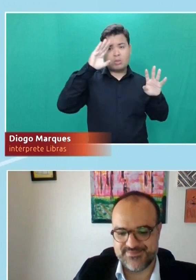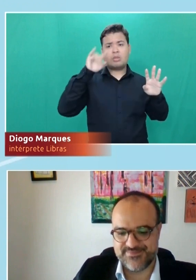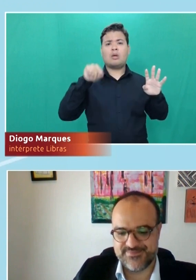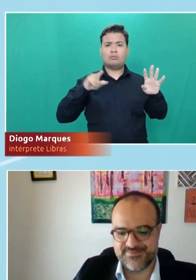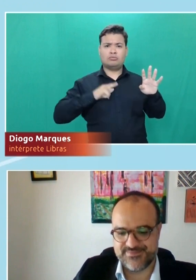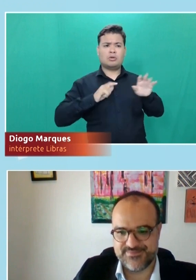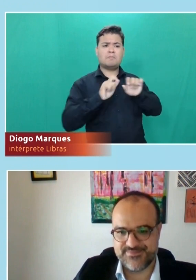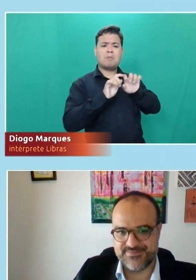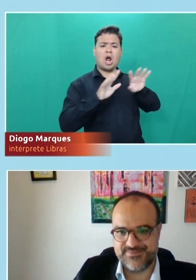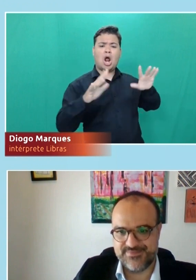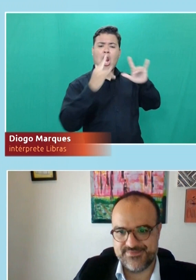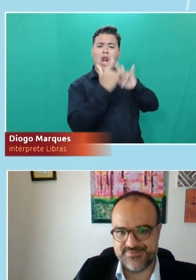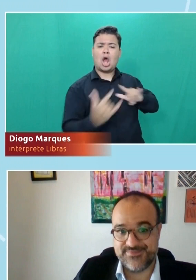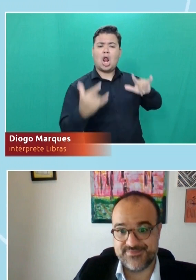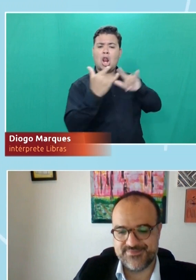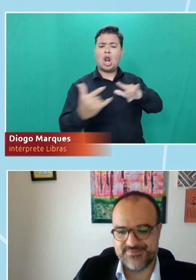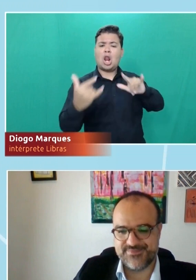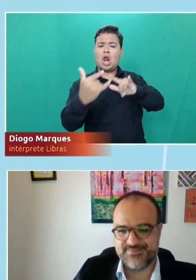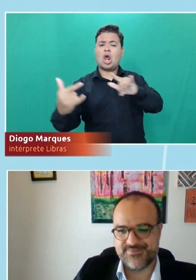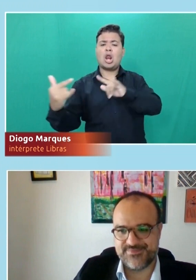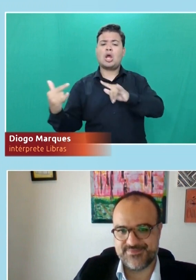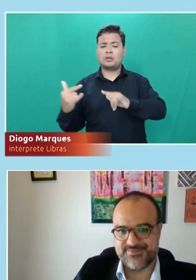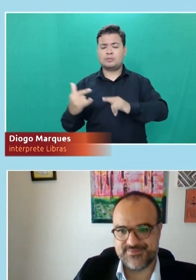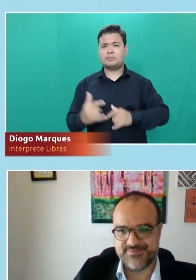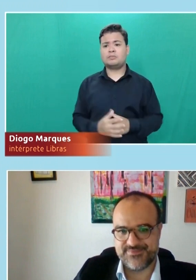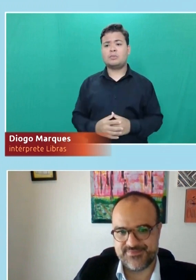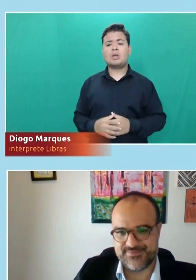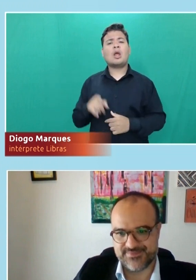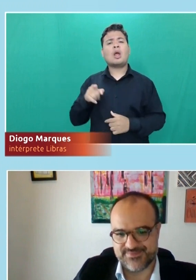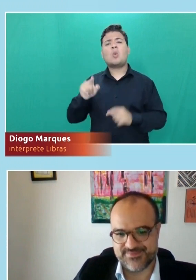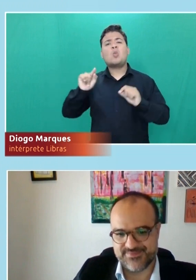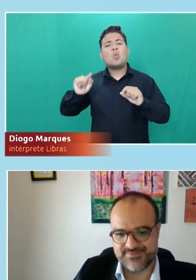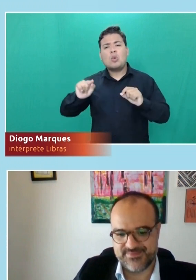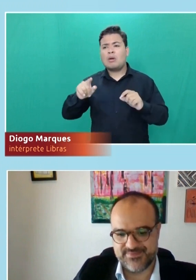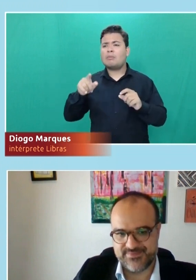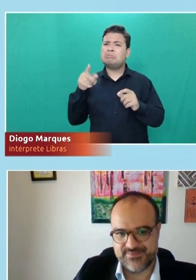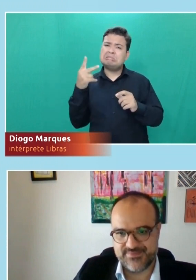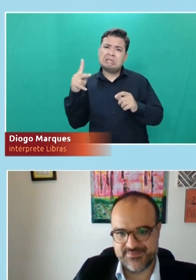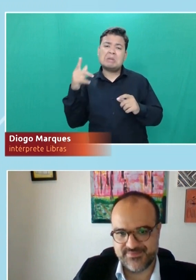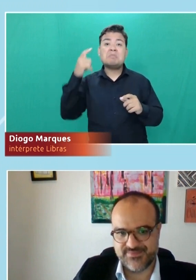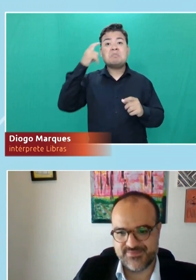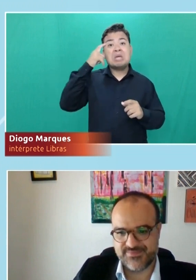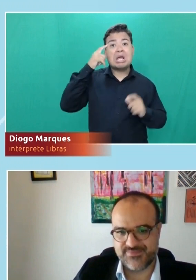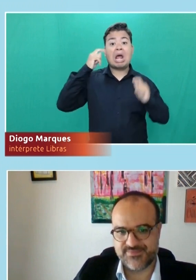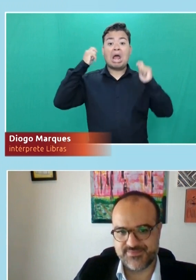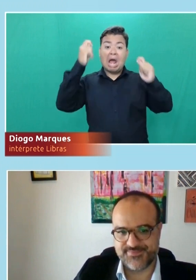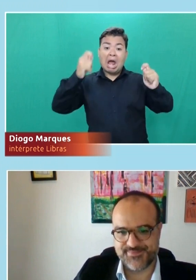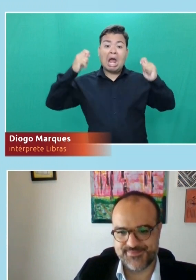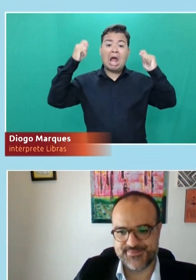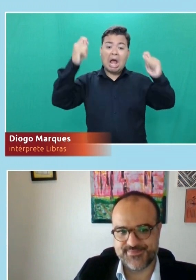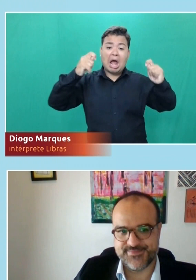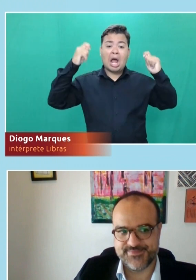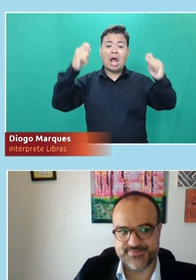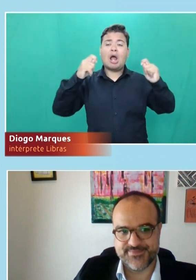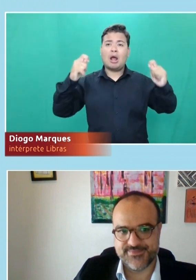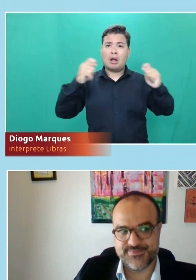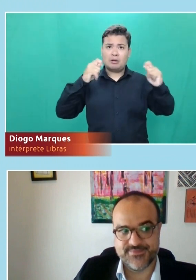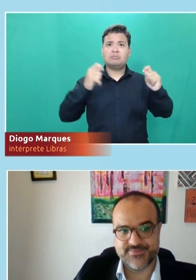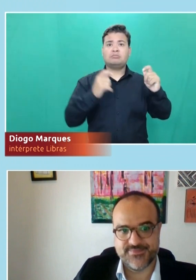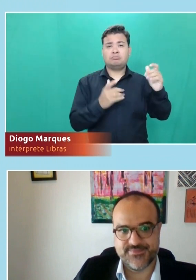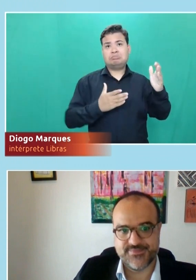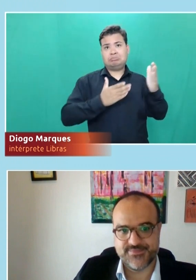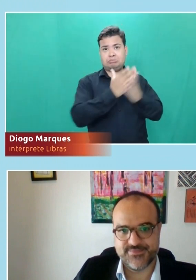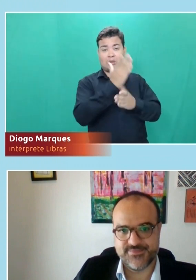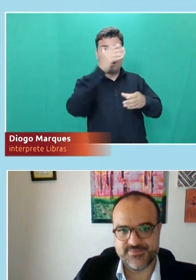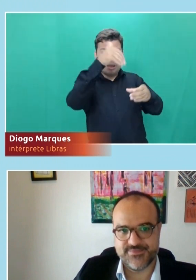país. Elas estão fazendo um suposto protesto contra o resultado das eleições e a vitória de Luiz